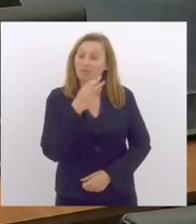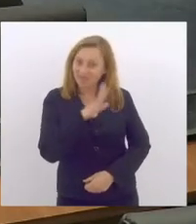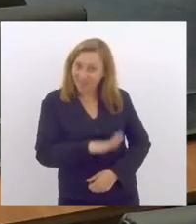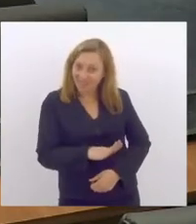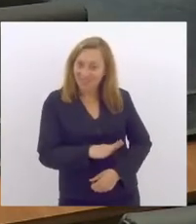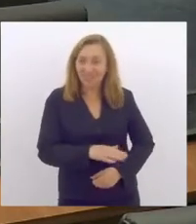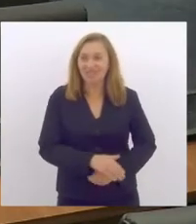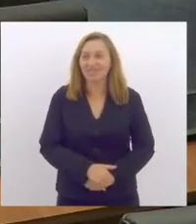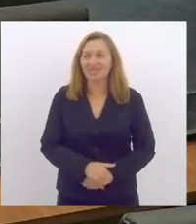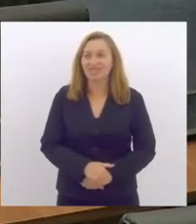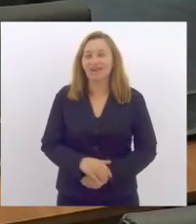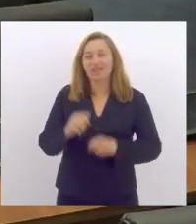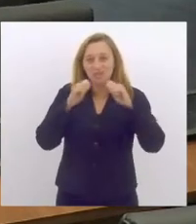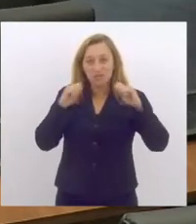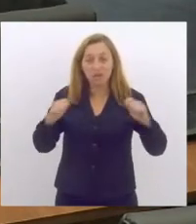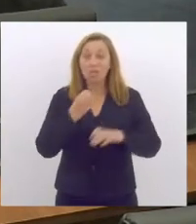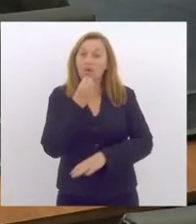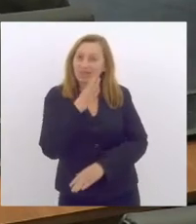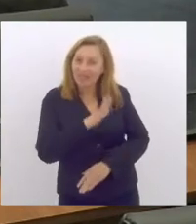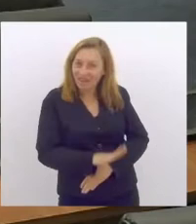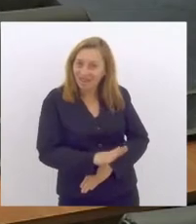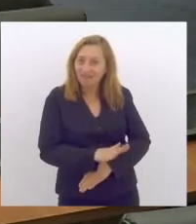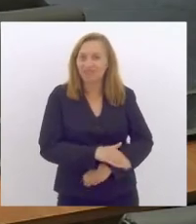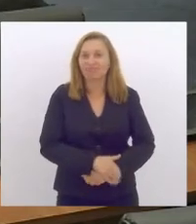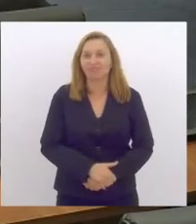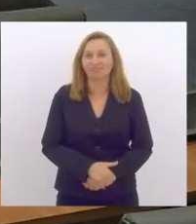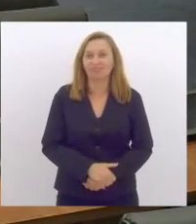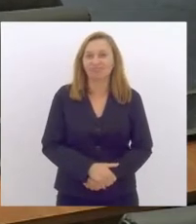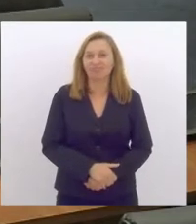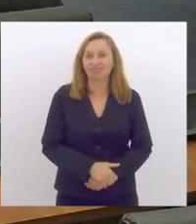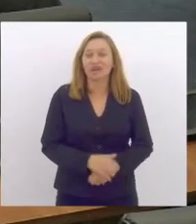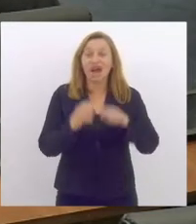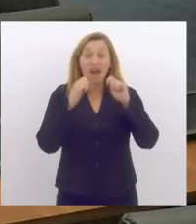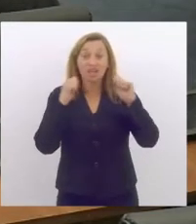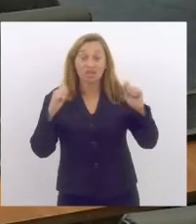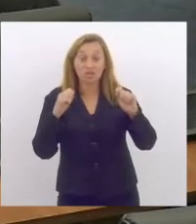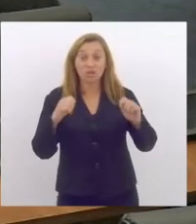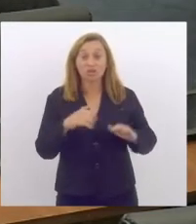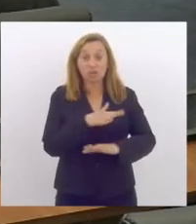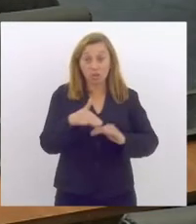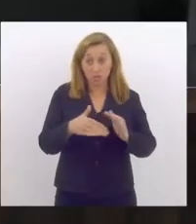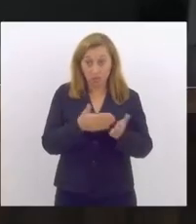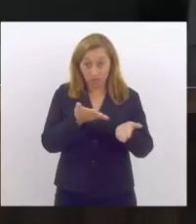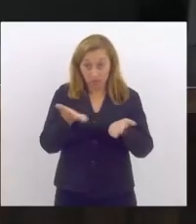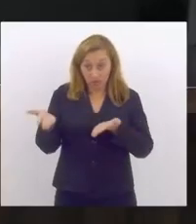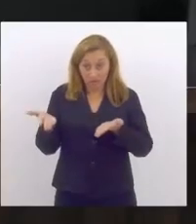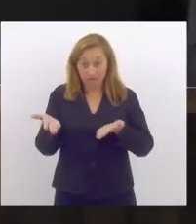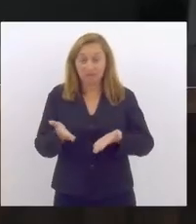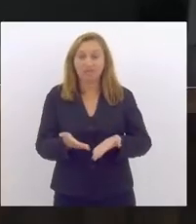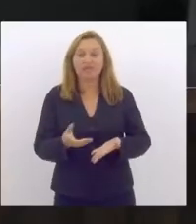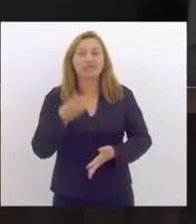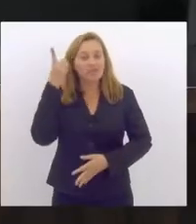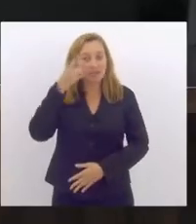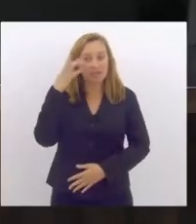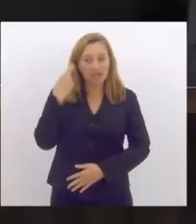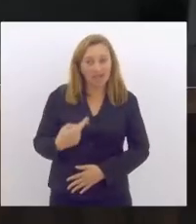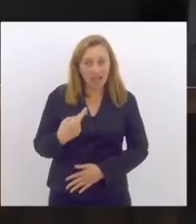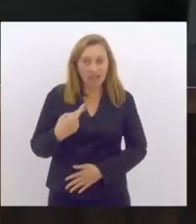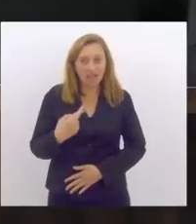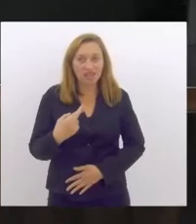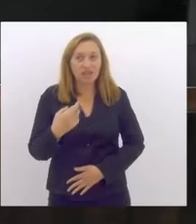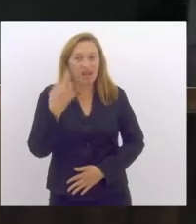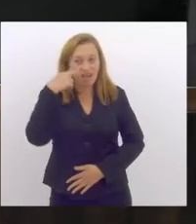tarde, assessoria. Boa tarde, assessoras e assessores. Boa tarde, deputada Renata, deputado